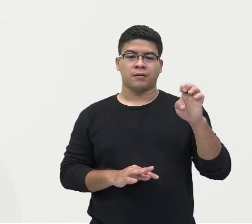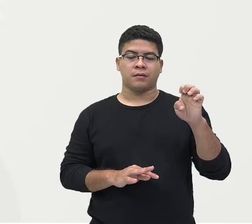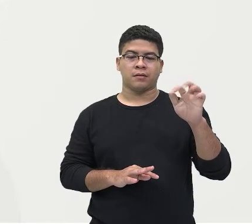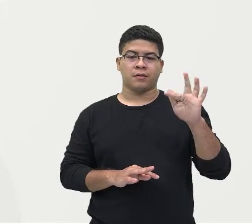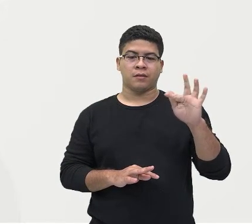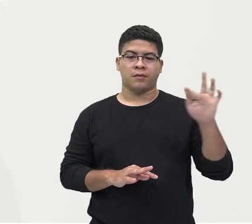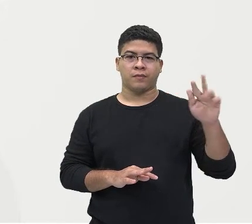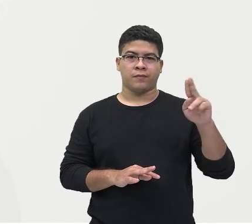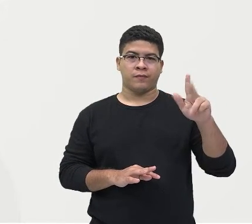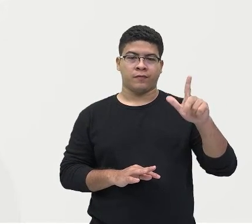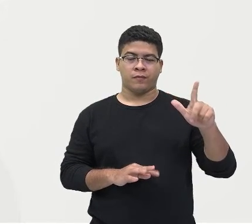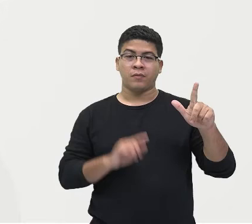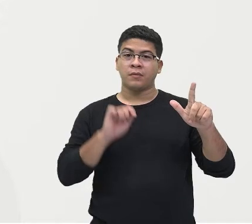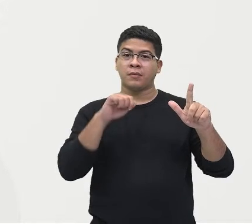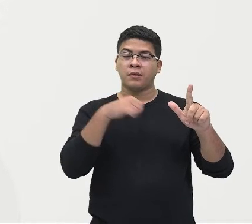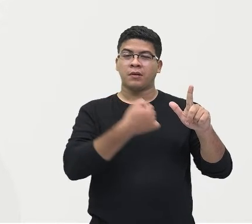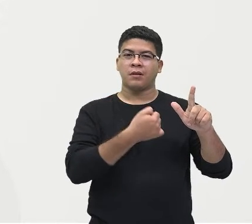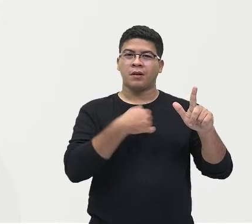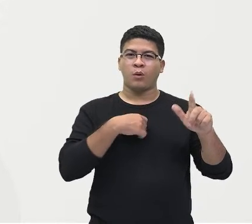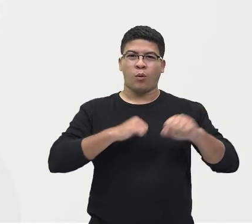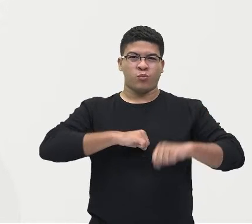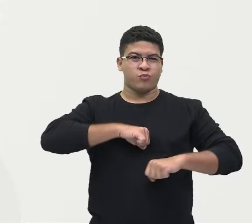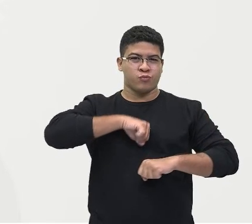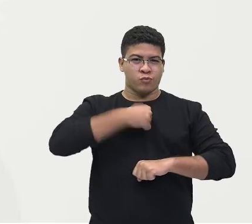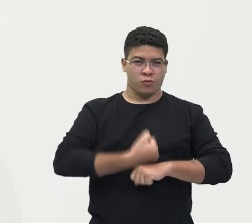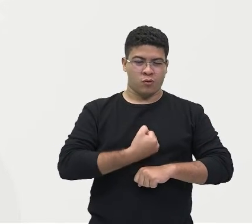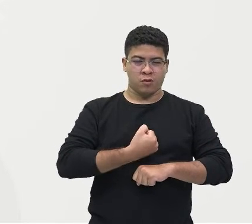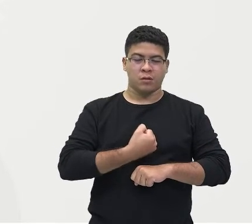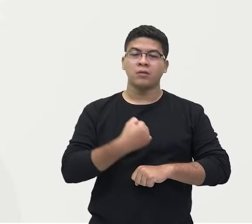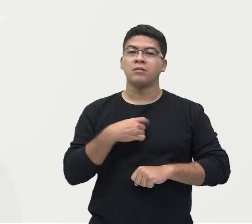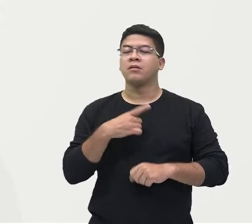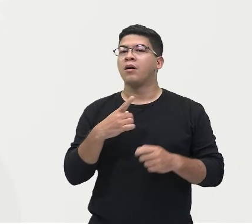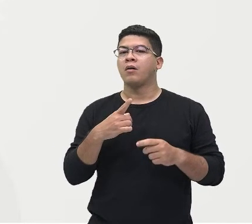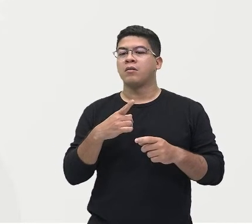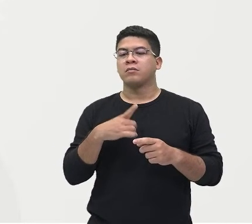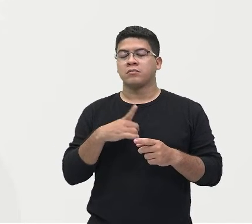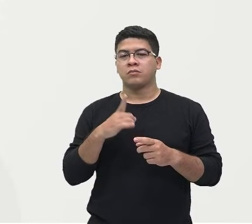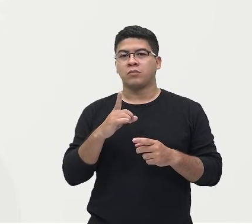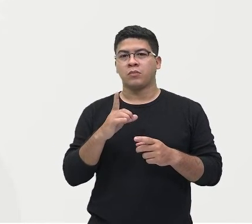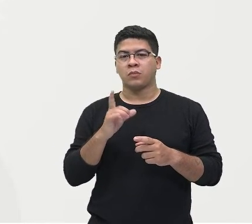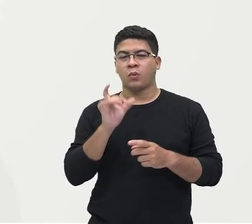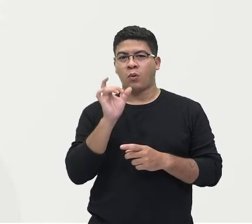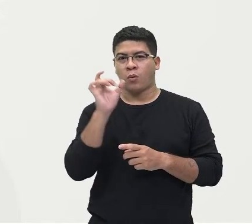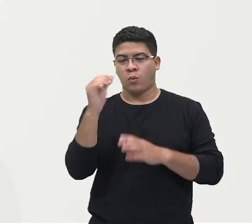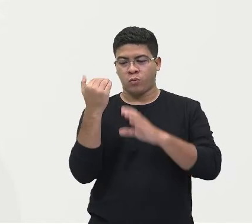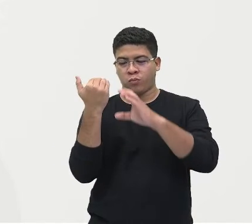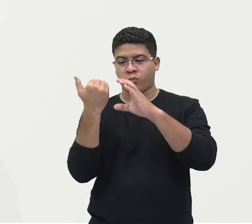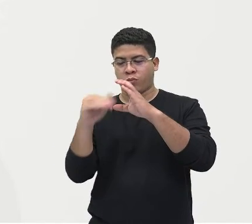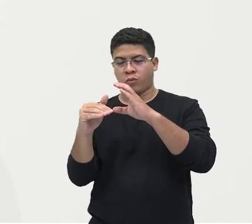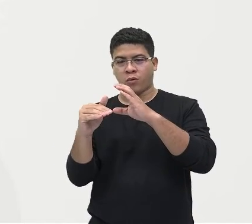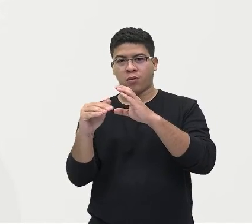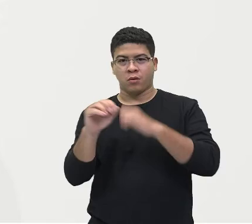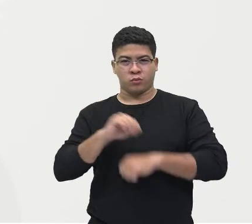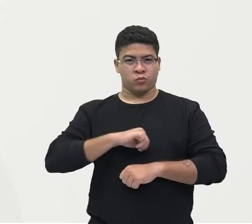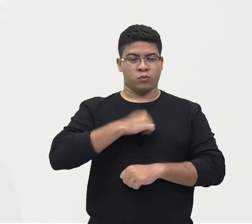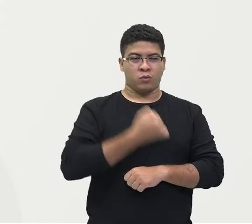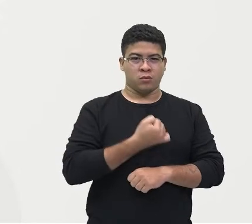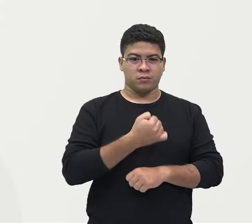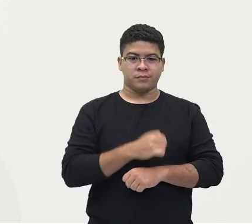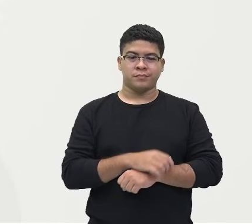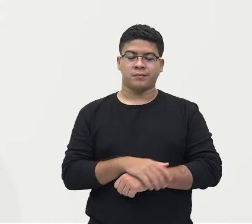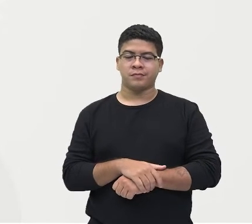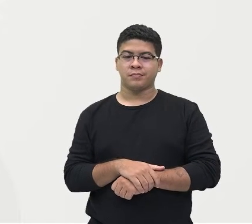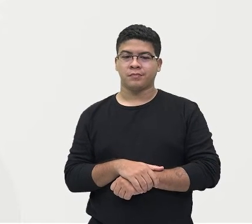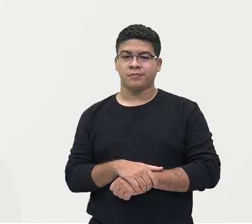O que mais que nós temos? Twitter also uses AI to